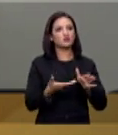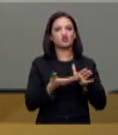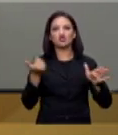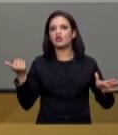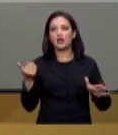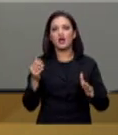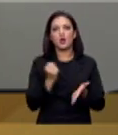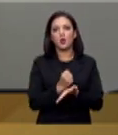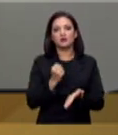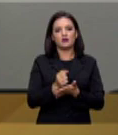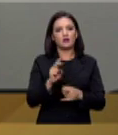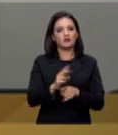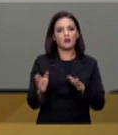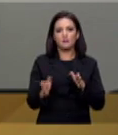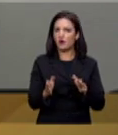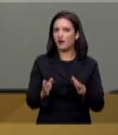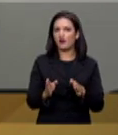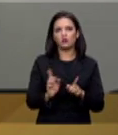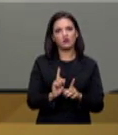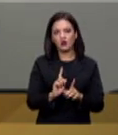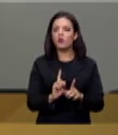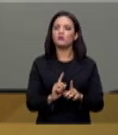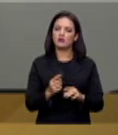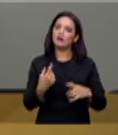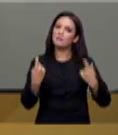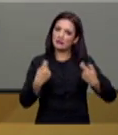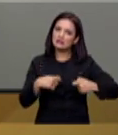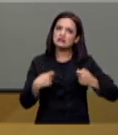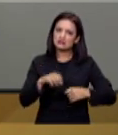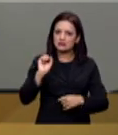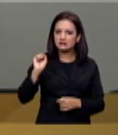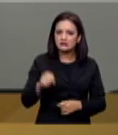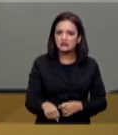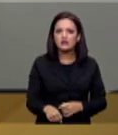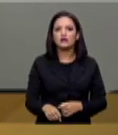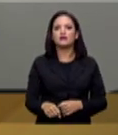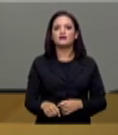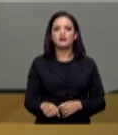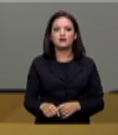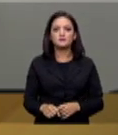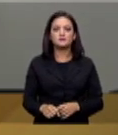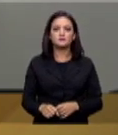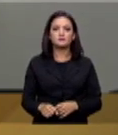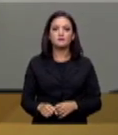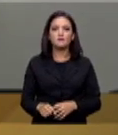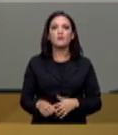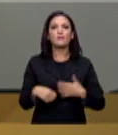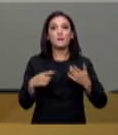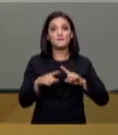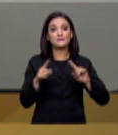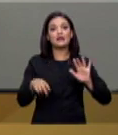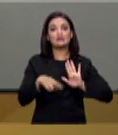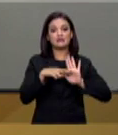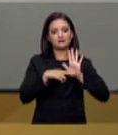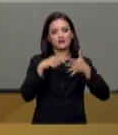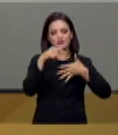contratação temporária, que é mesmo necessária nos casos e com os requisitos que este Supremo já mais de uma vez